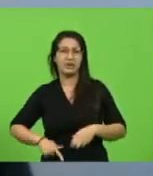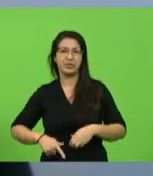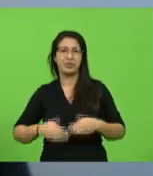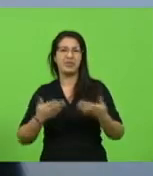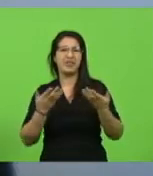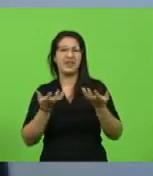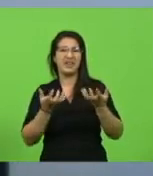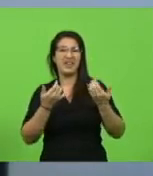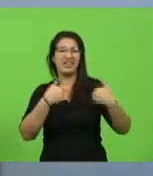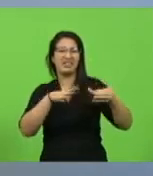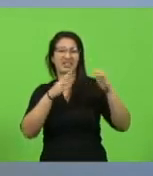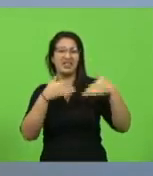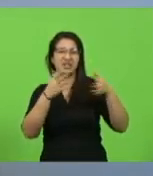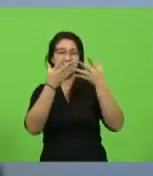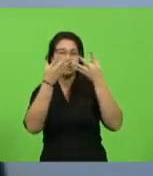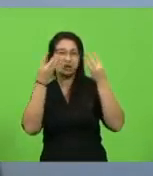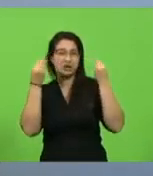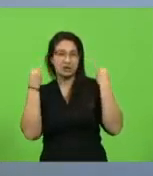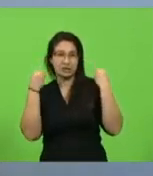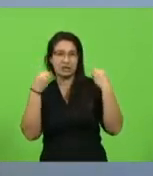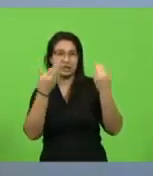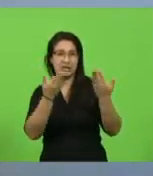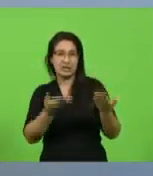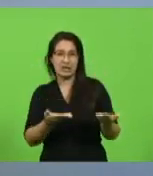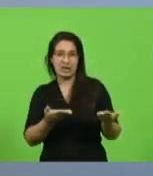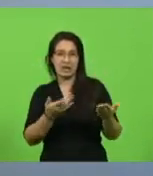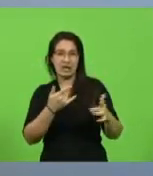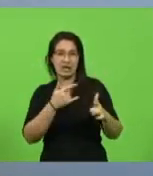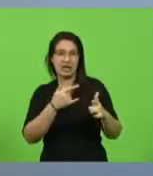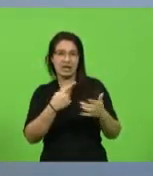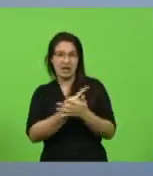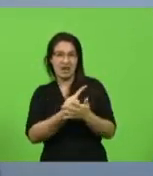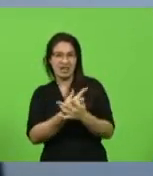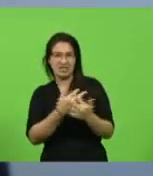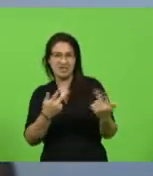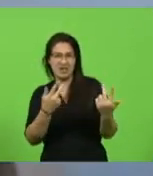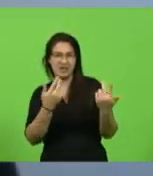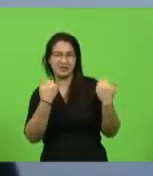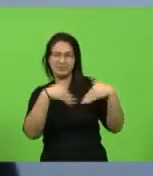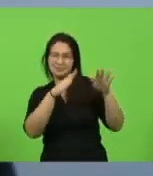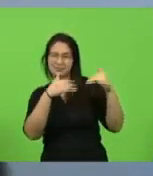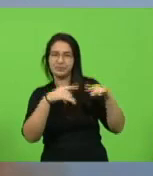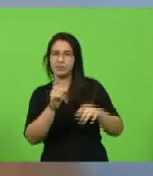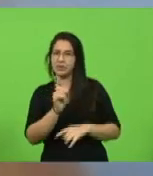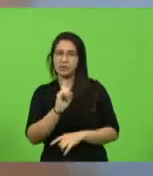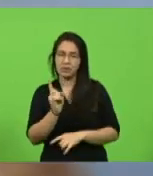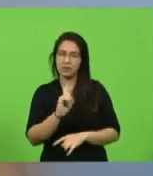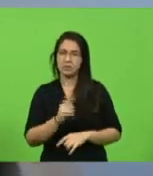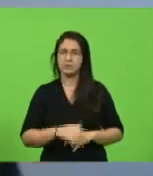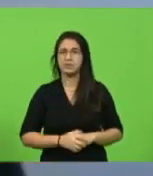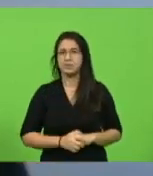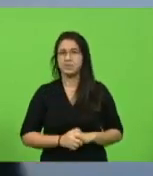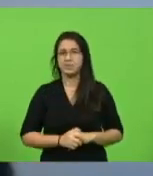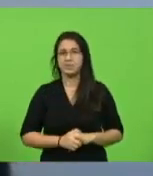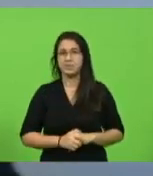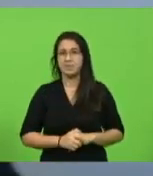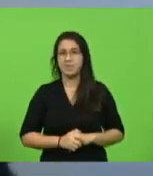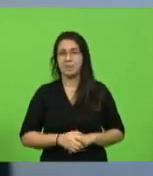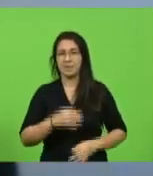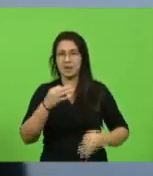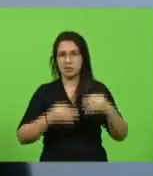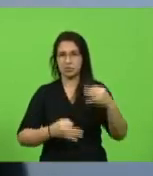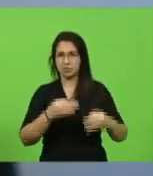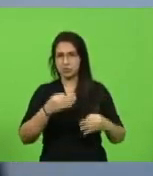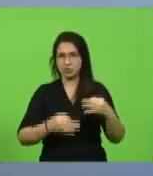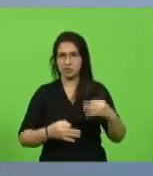deixá-lo impune após tantos absurdos. Tenhamos premente que a injustiça em